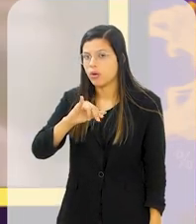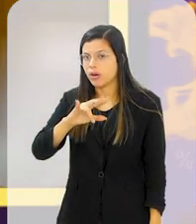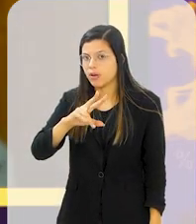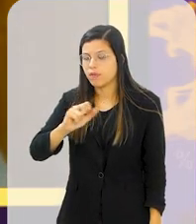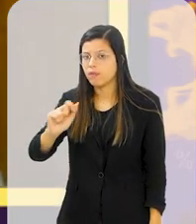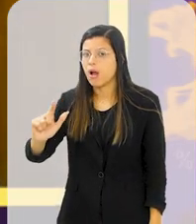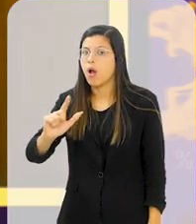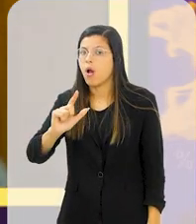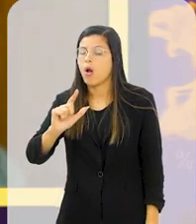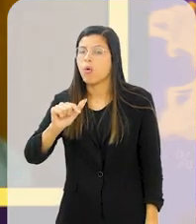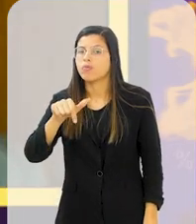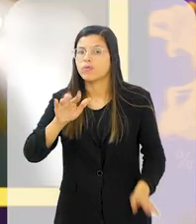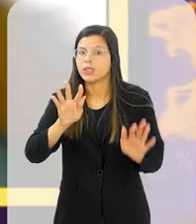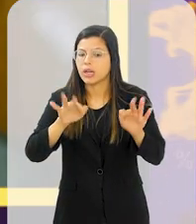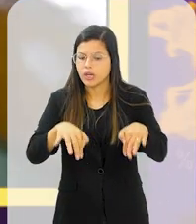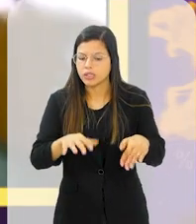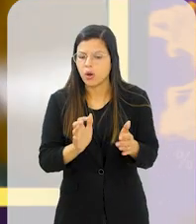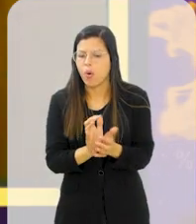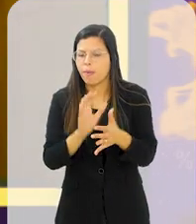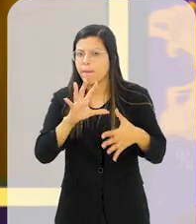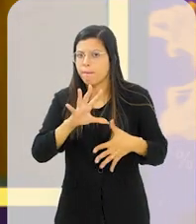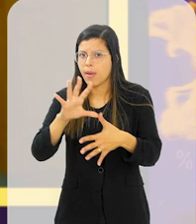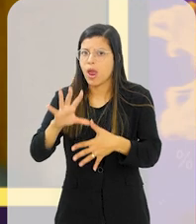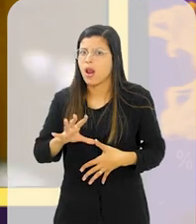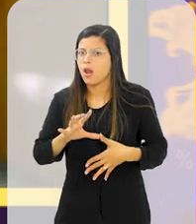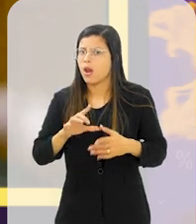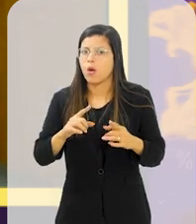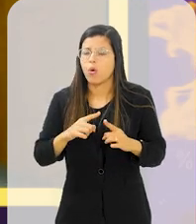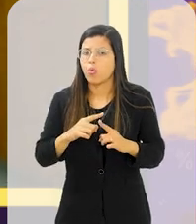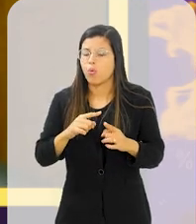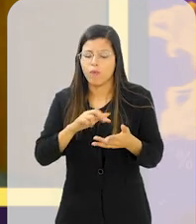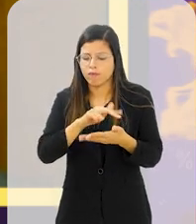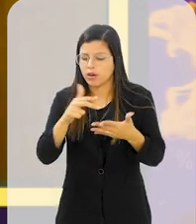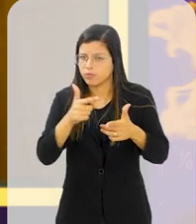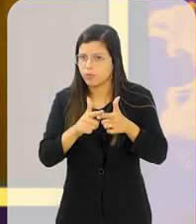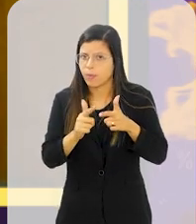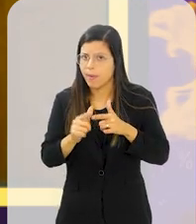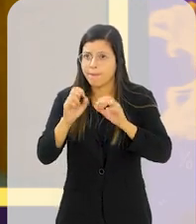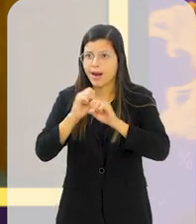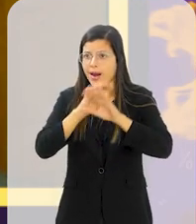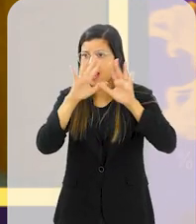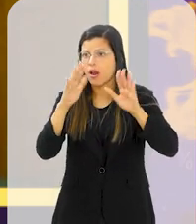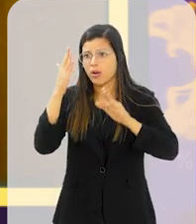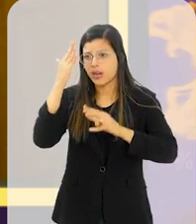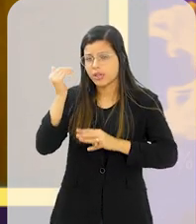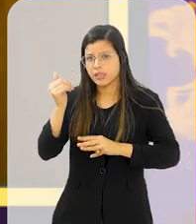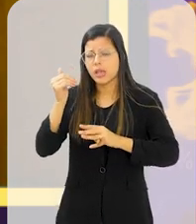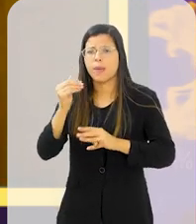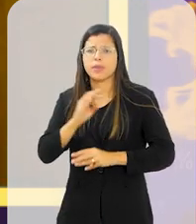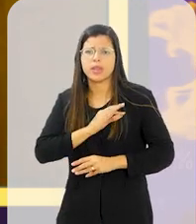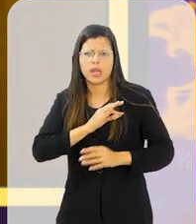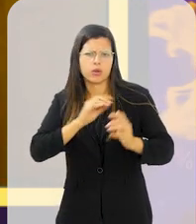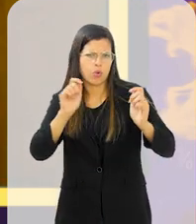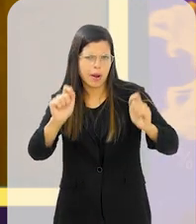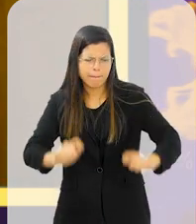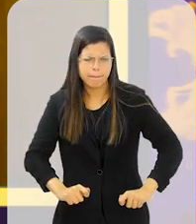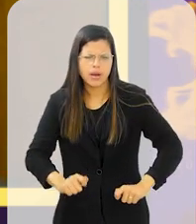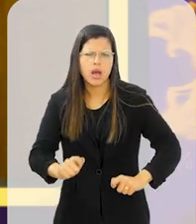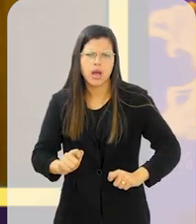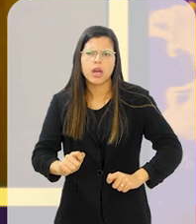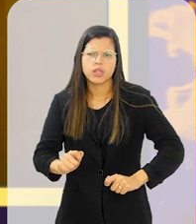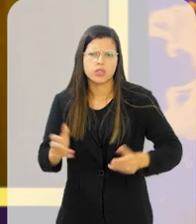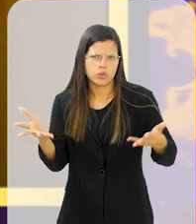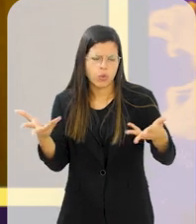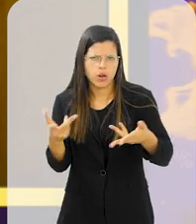várias questões muito bem claras na cabeça dele. Ele já sabe o que precisa fazer. Por ser um técnico capaz, competente, por ter uma geração